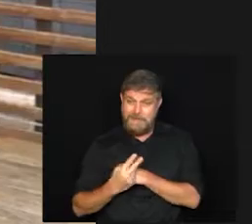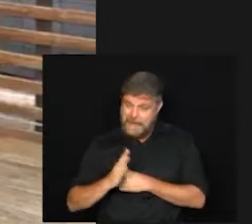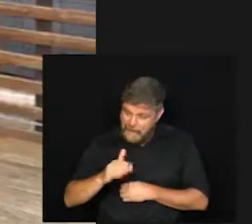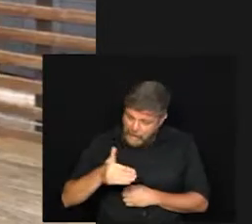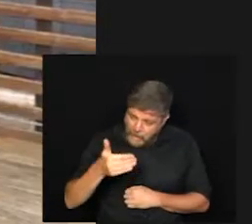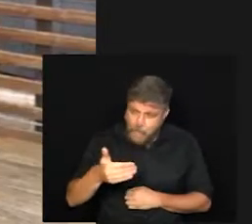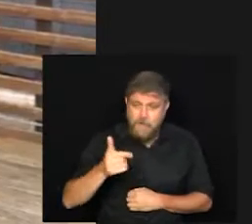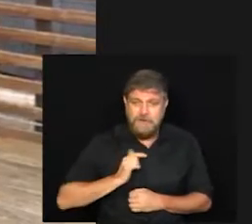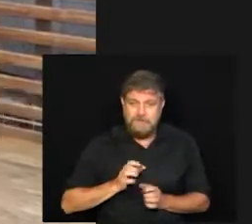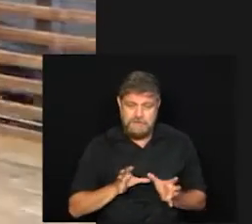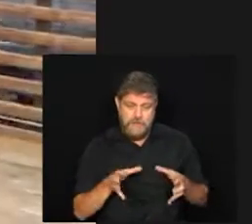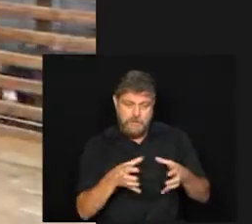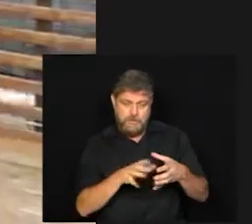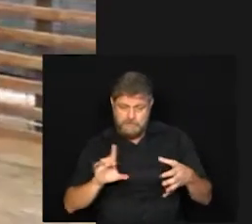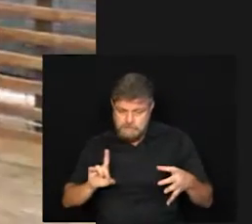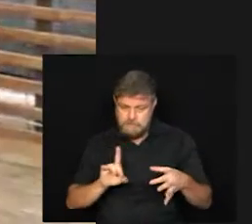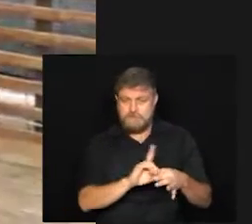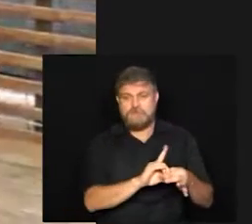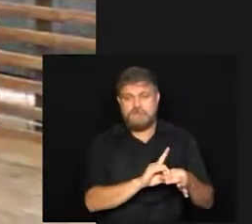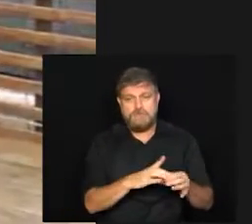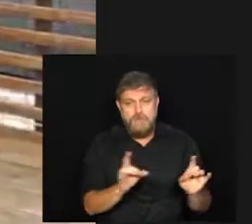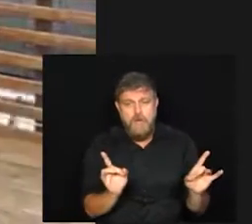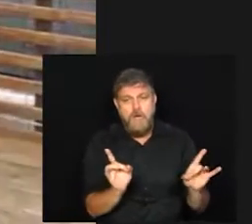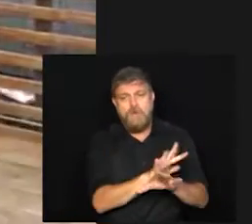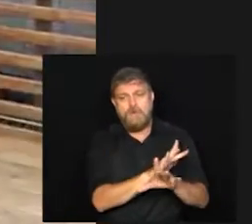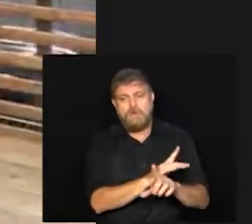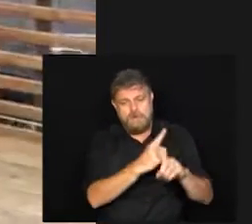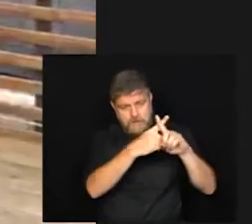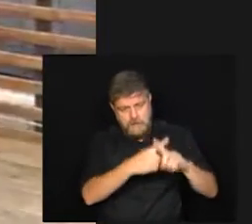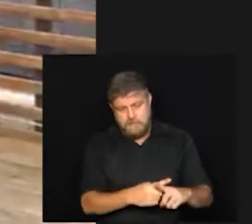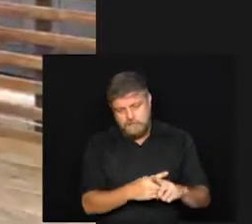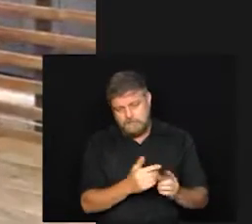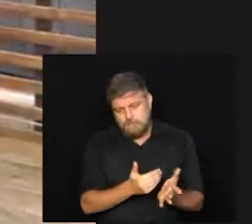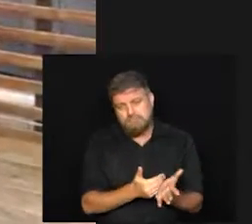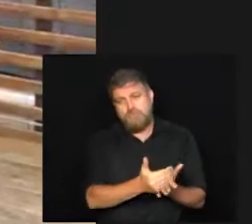estiver com eles, já tá pronto para os jogos,